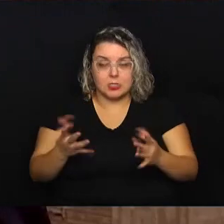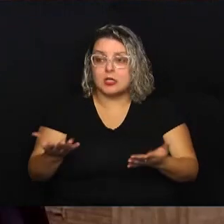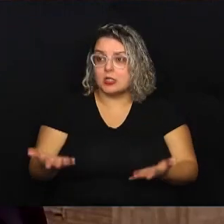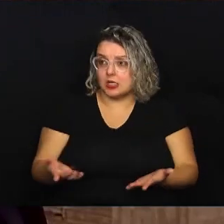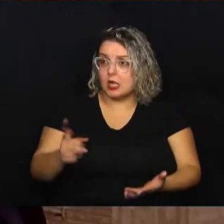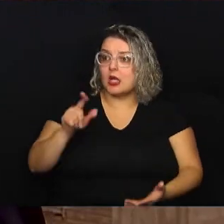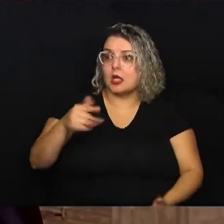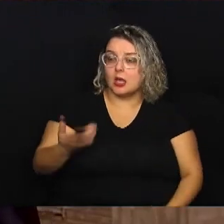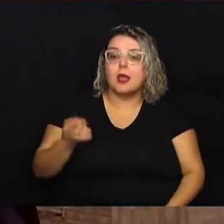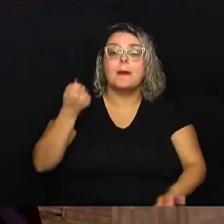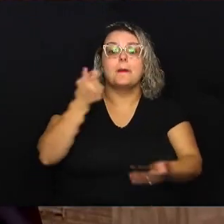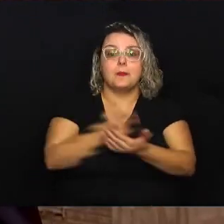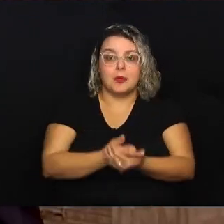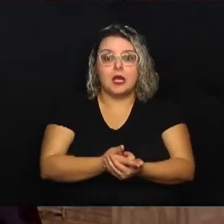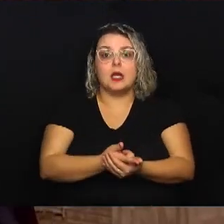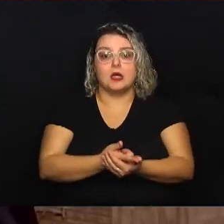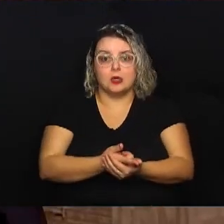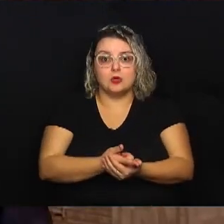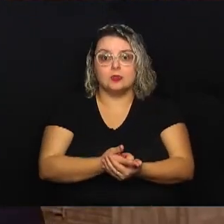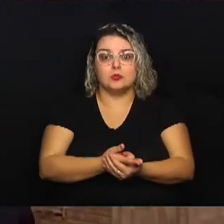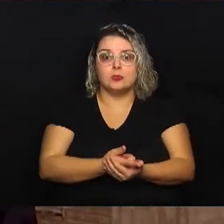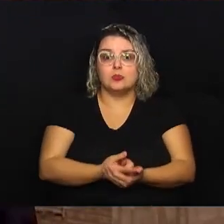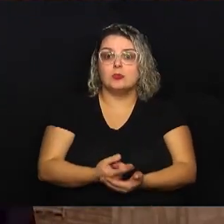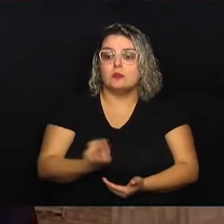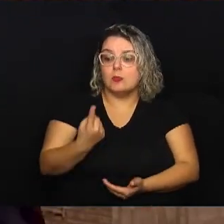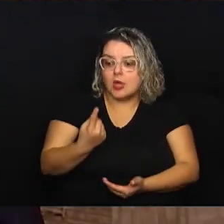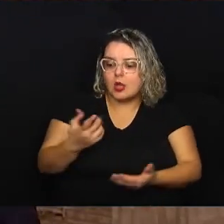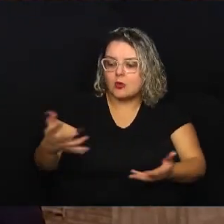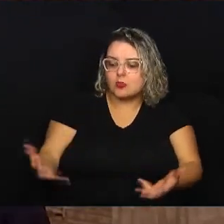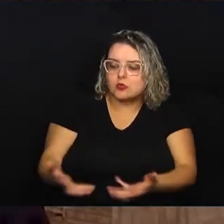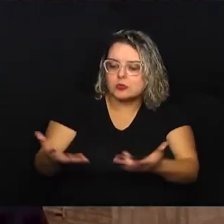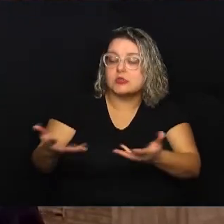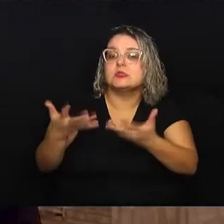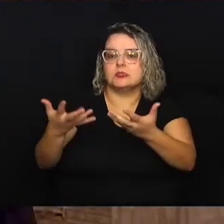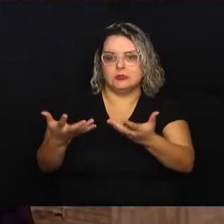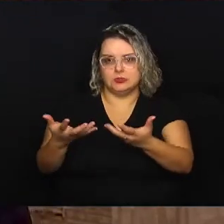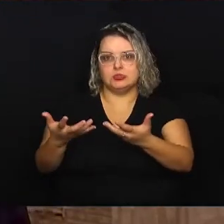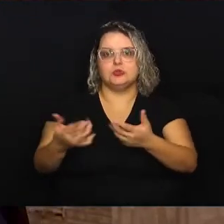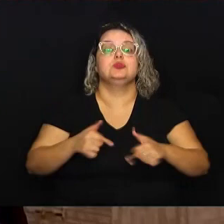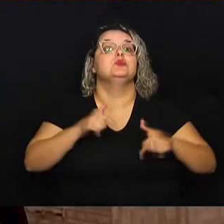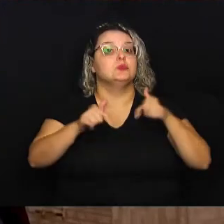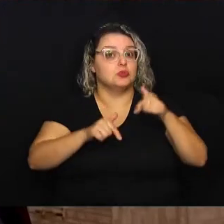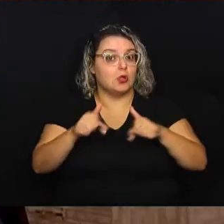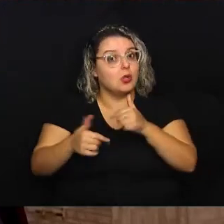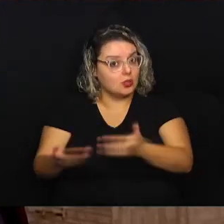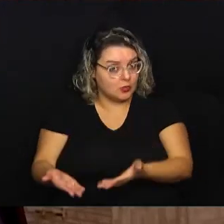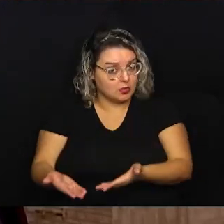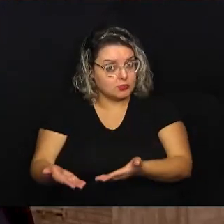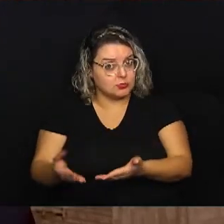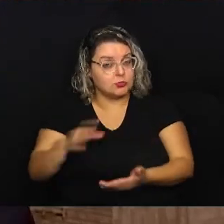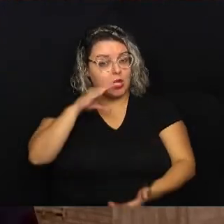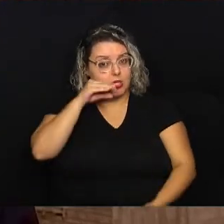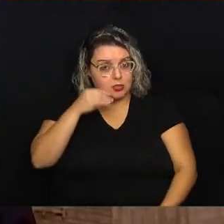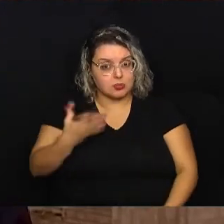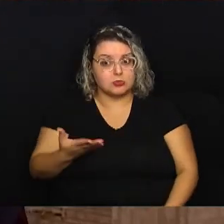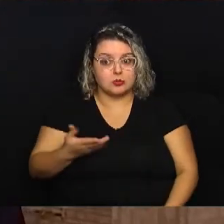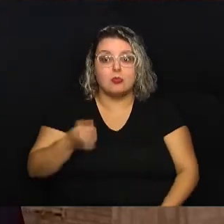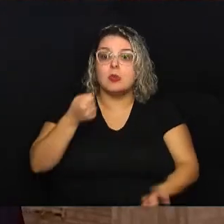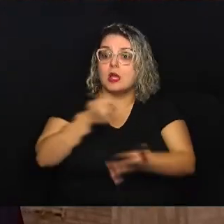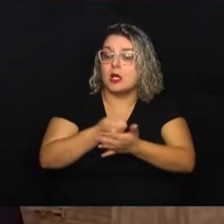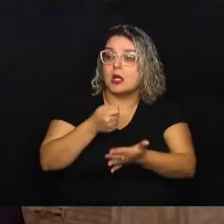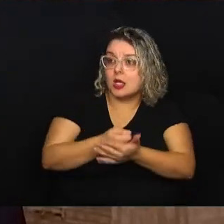ele é pago para um incentivo a esses trabalhadores, como para